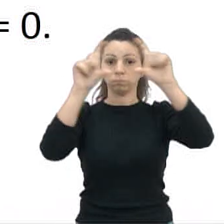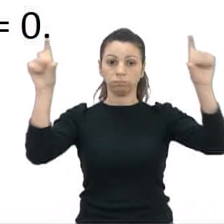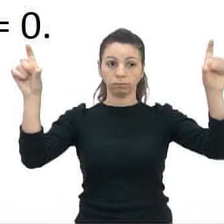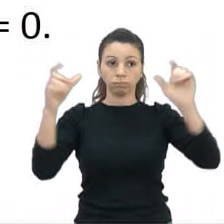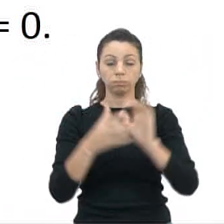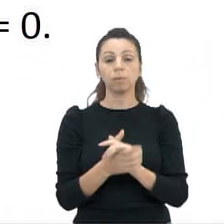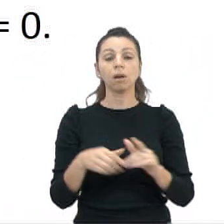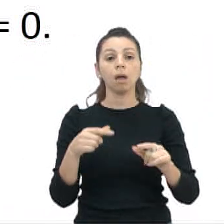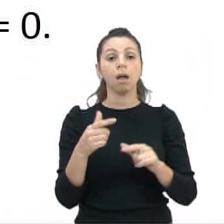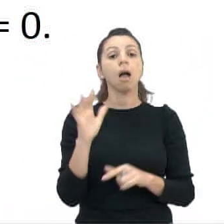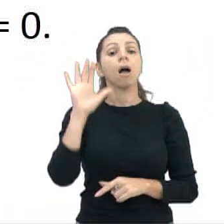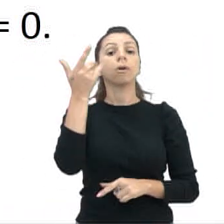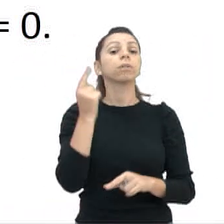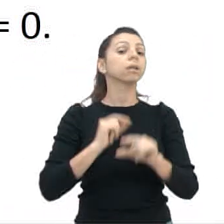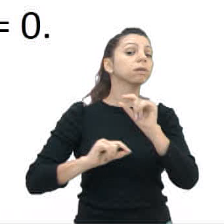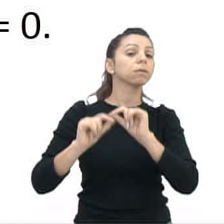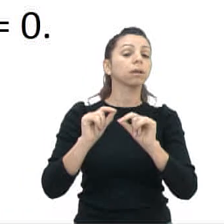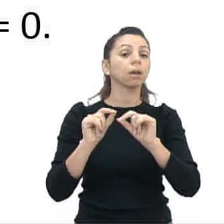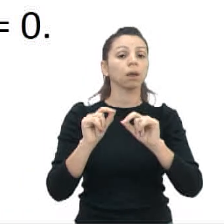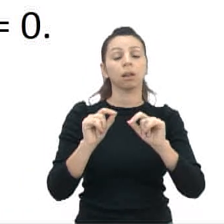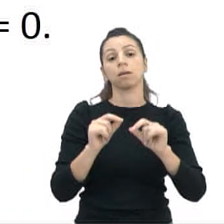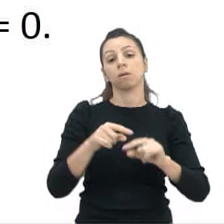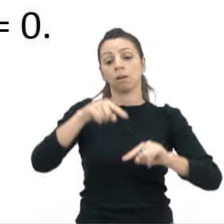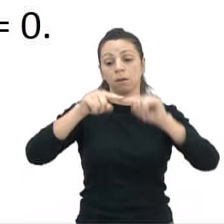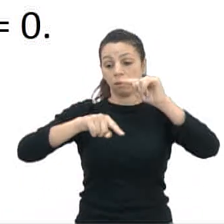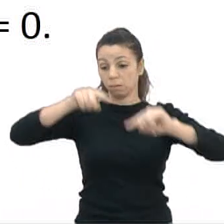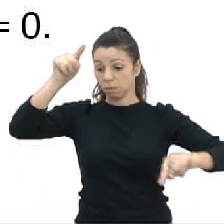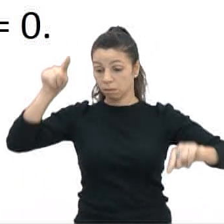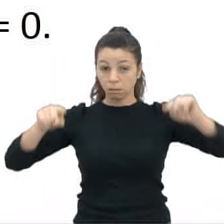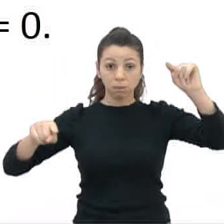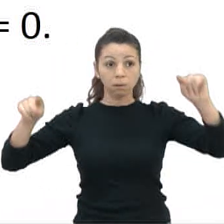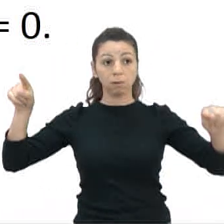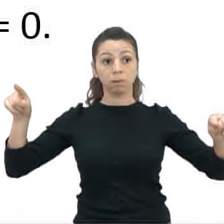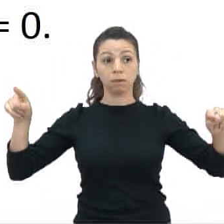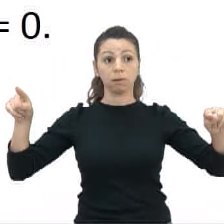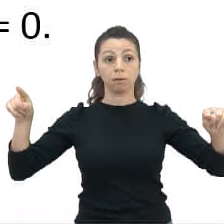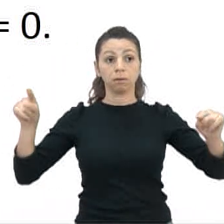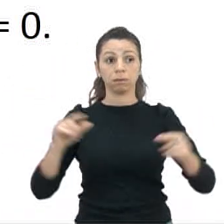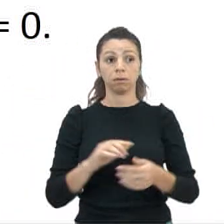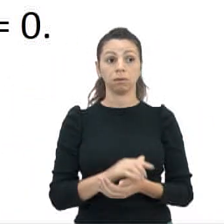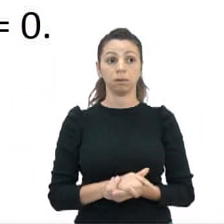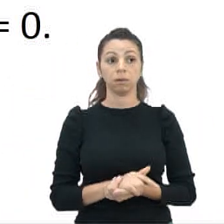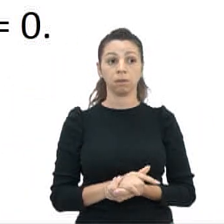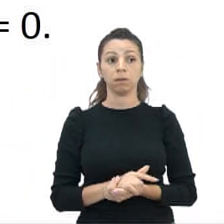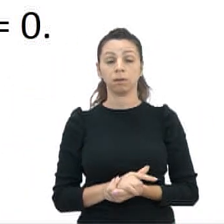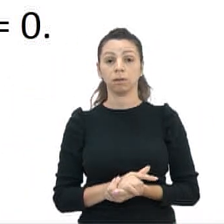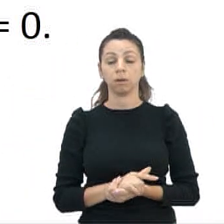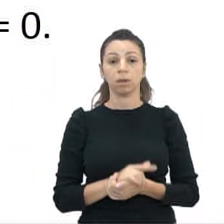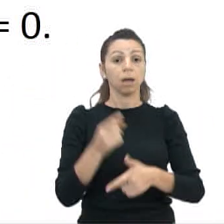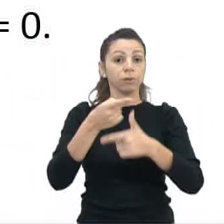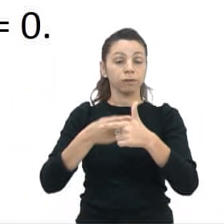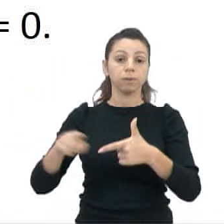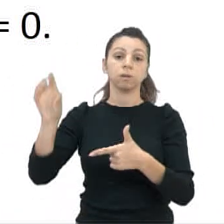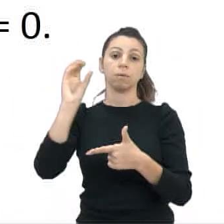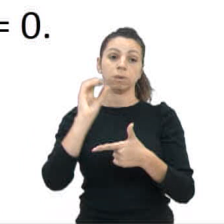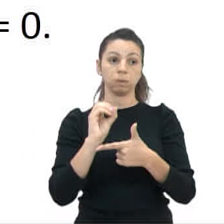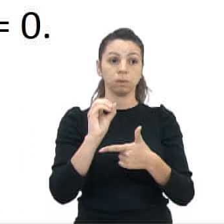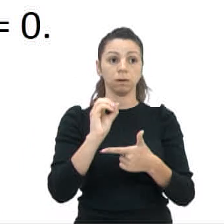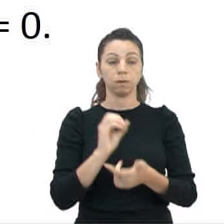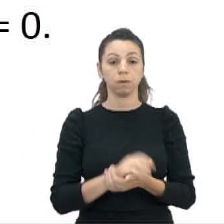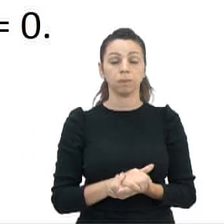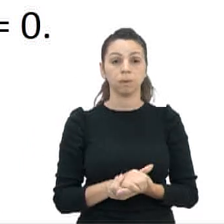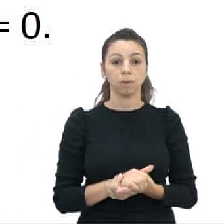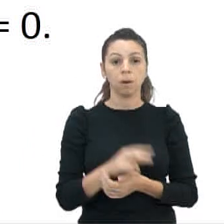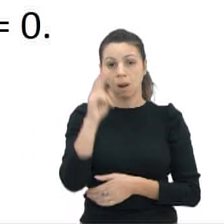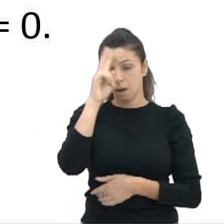às variáveis anulam o denominador da expressão. Isso eu falei no início para vocês, quando eu mostrei quando eu tinha